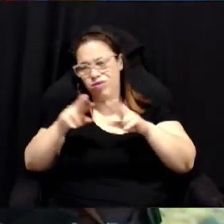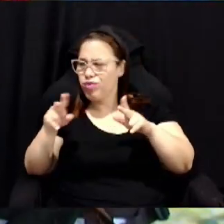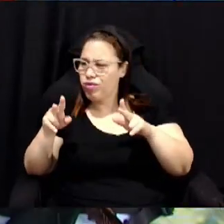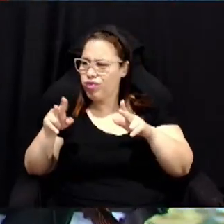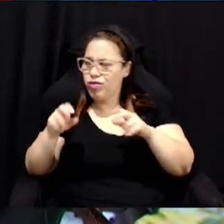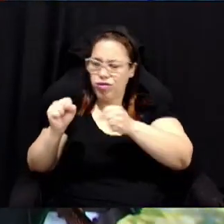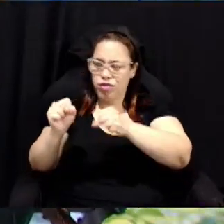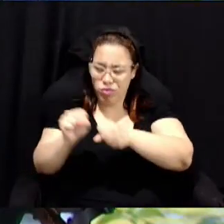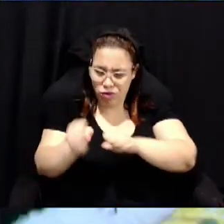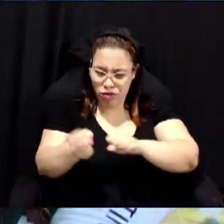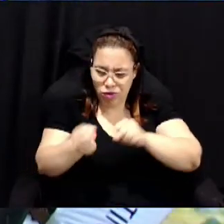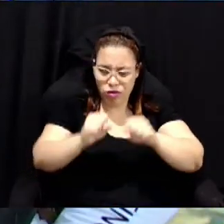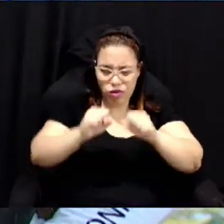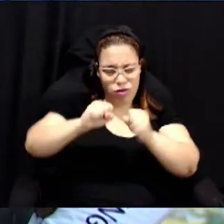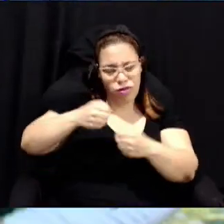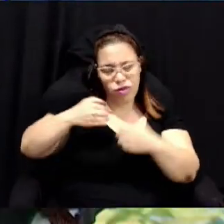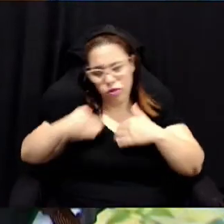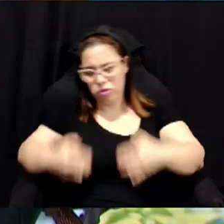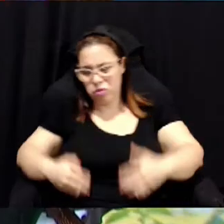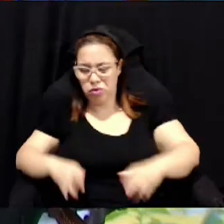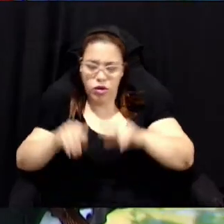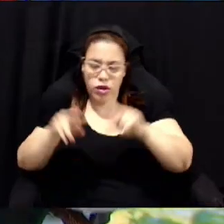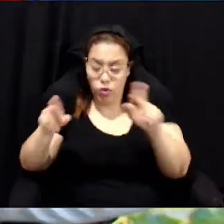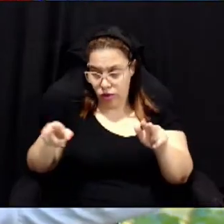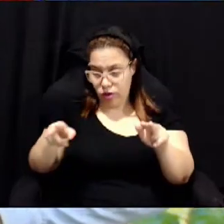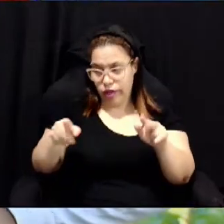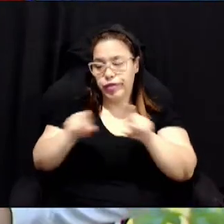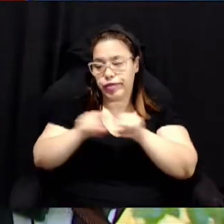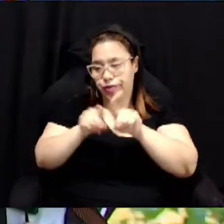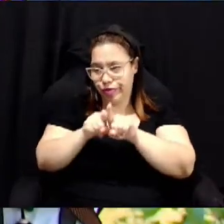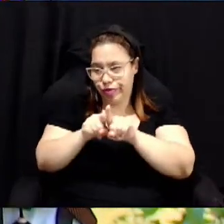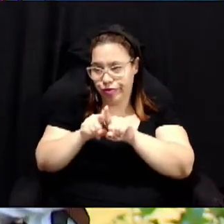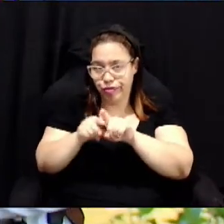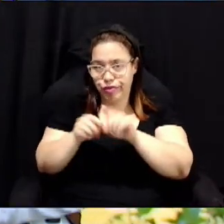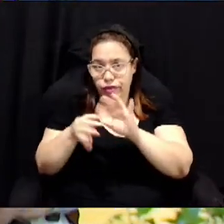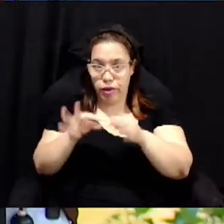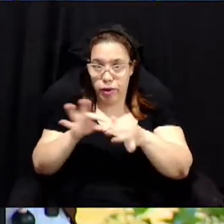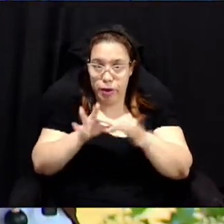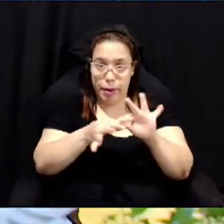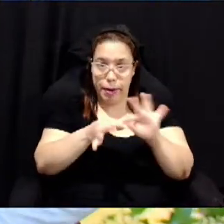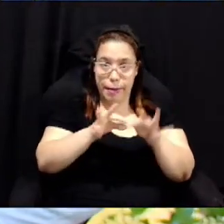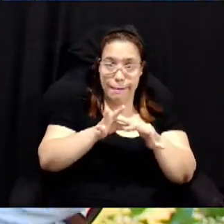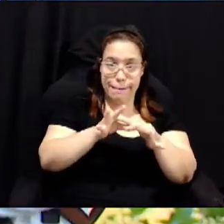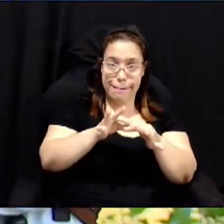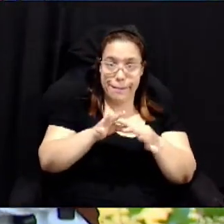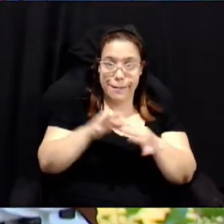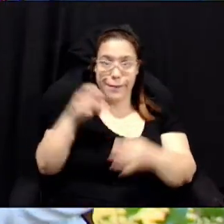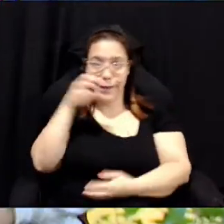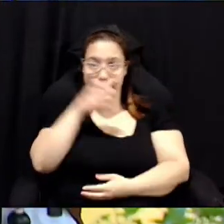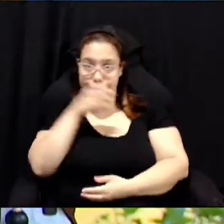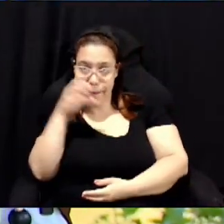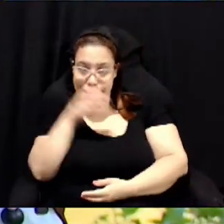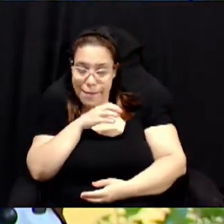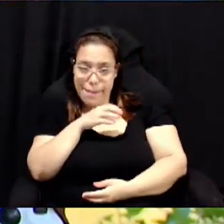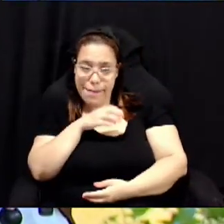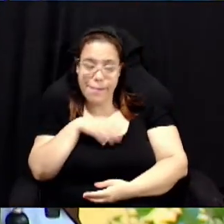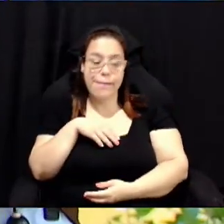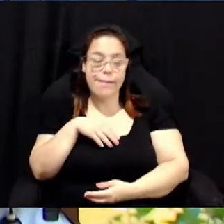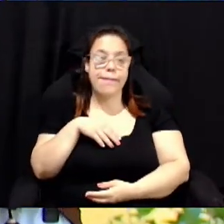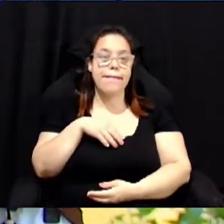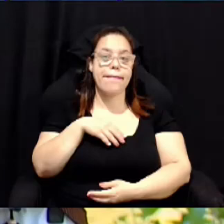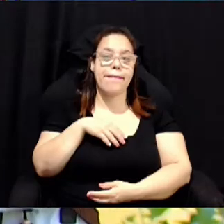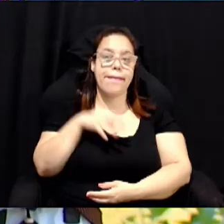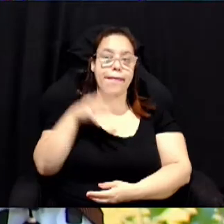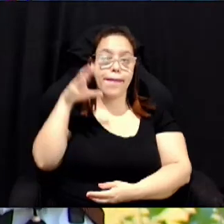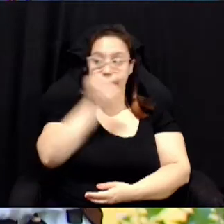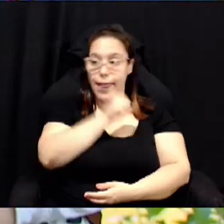o corpo de uma forma diferente também. Nas Olimpíadas a gente tem slalom, a gente tem a velocidade, a gente tem o extremo, como eu comentei, e todos eles